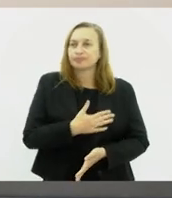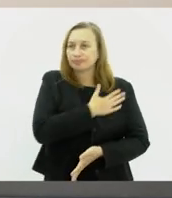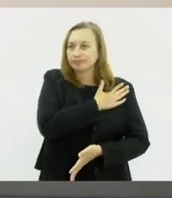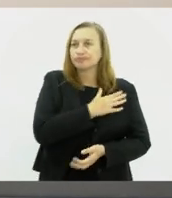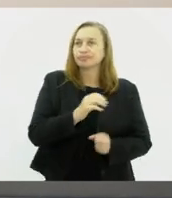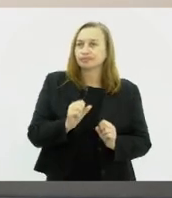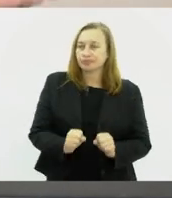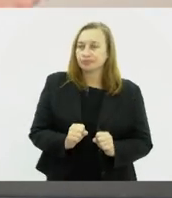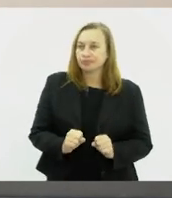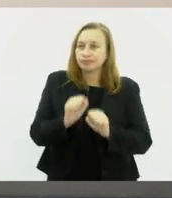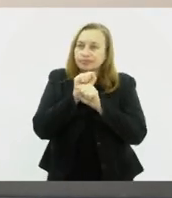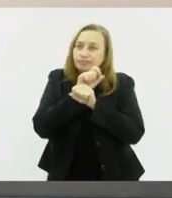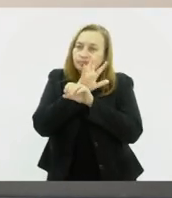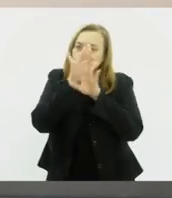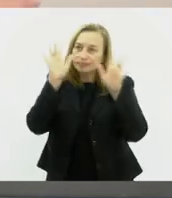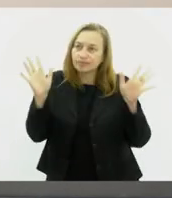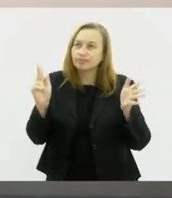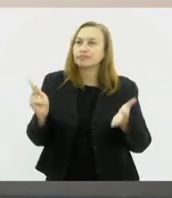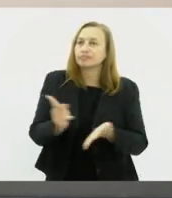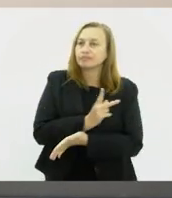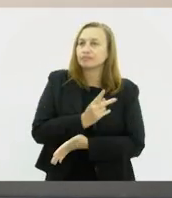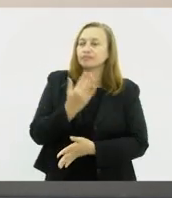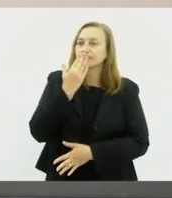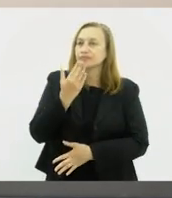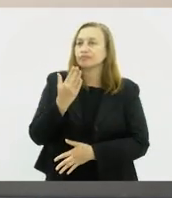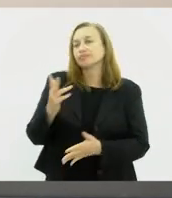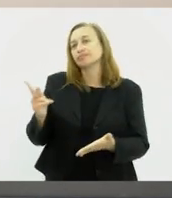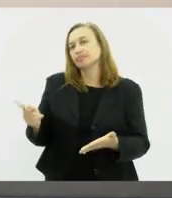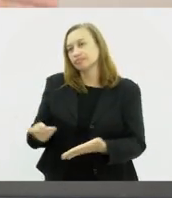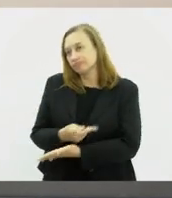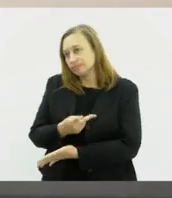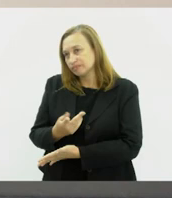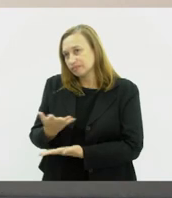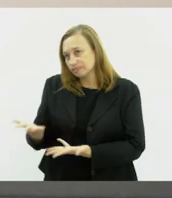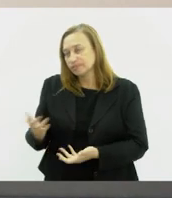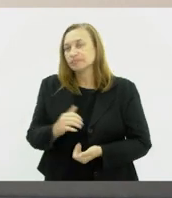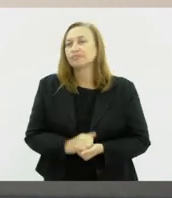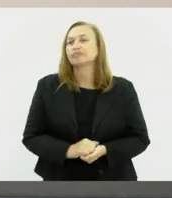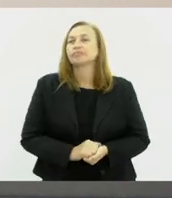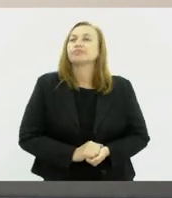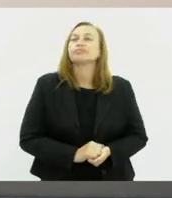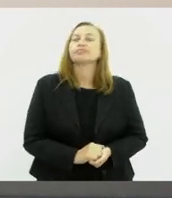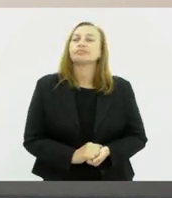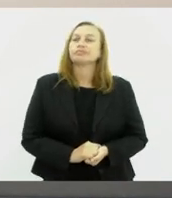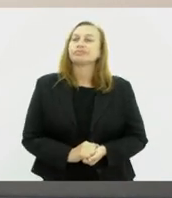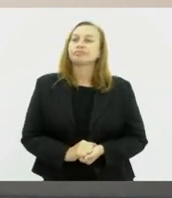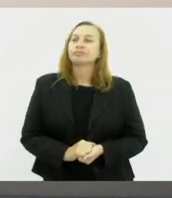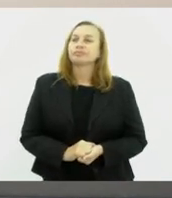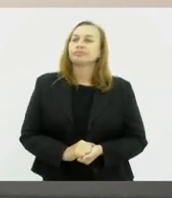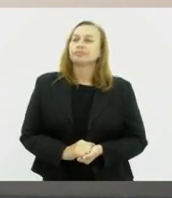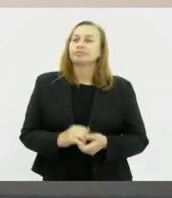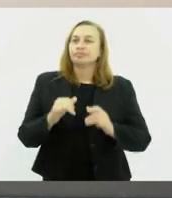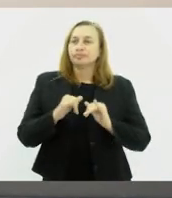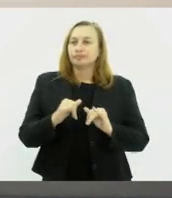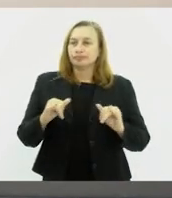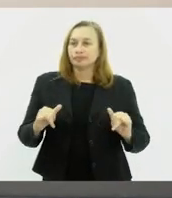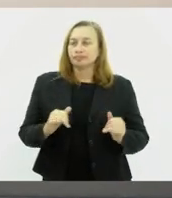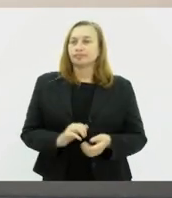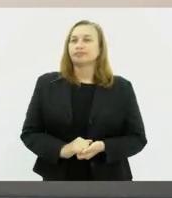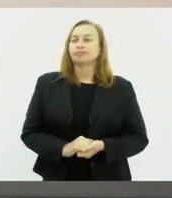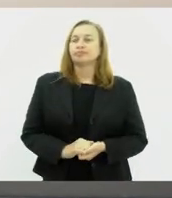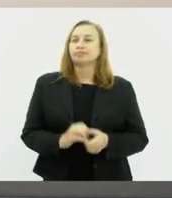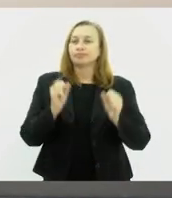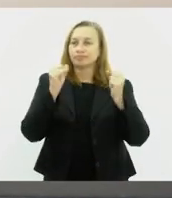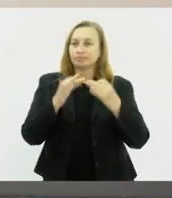vir a dar a maior claridade o que aconteceu nesse tipo de caso né Polícia Militar uma instação pública está aberto à comunicação esclarecimento dos fatos